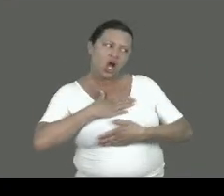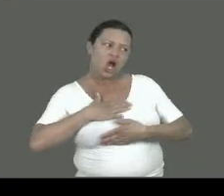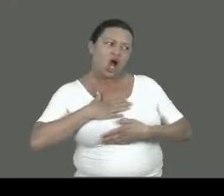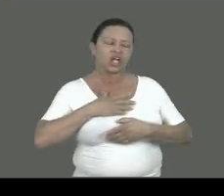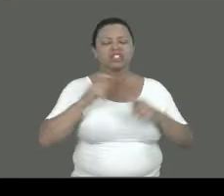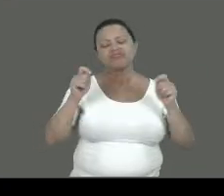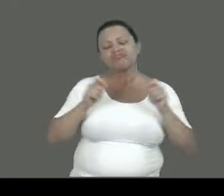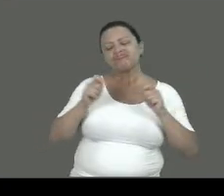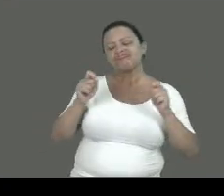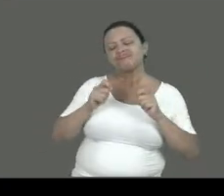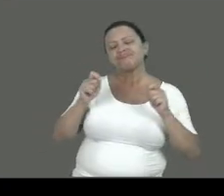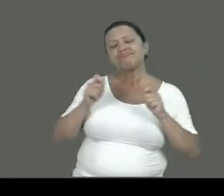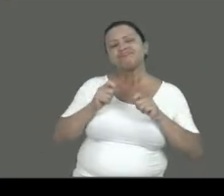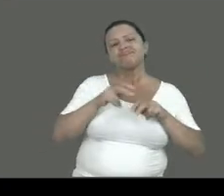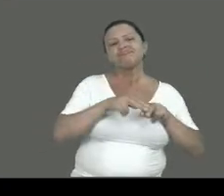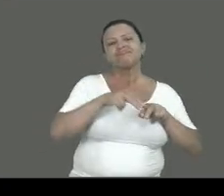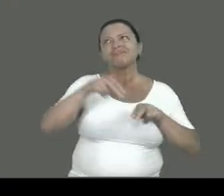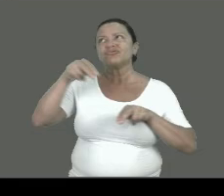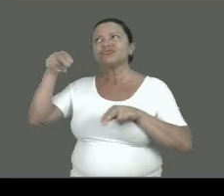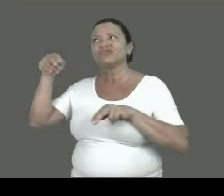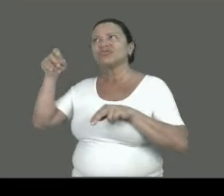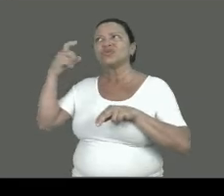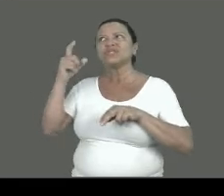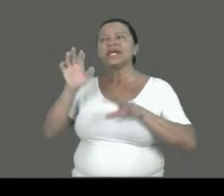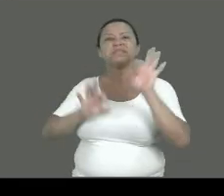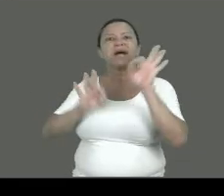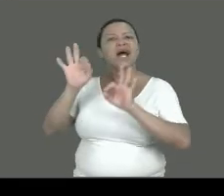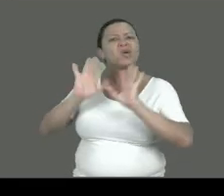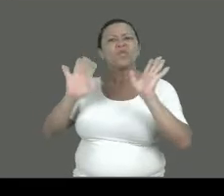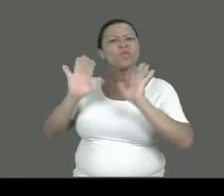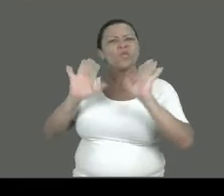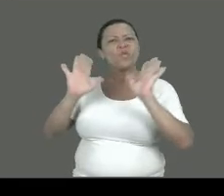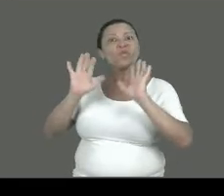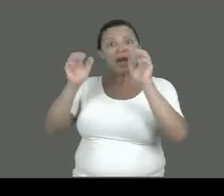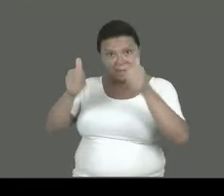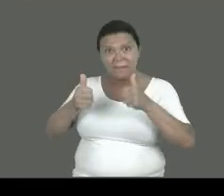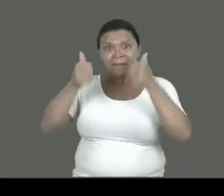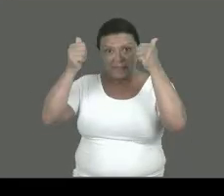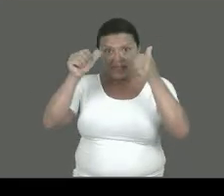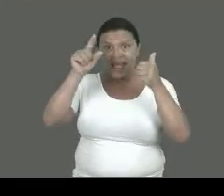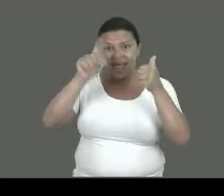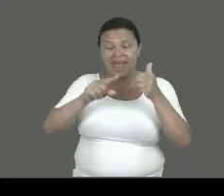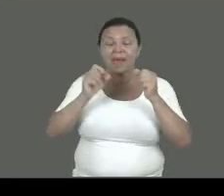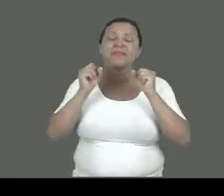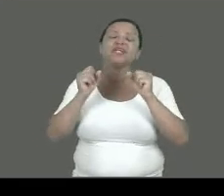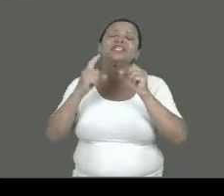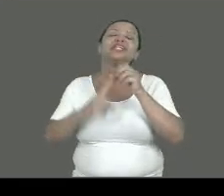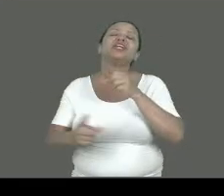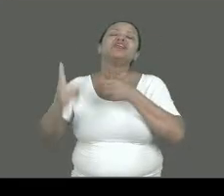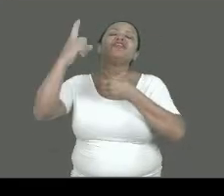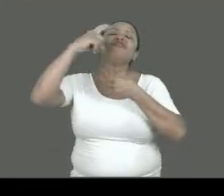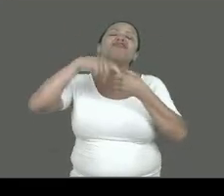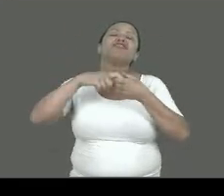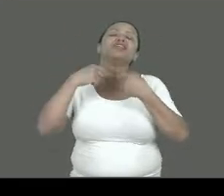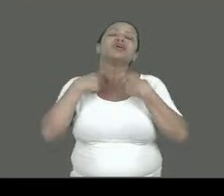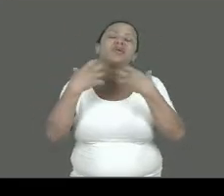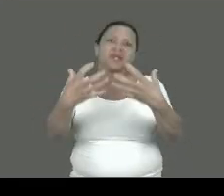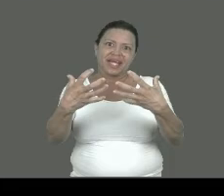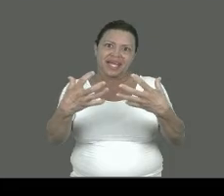poder partir sem ter planos. Melhor ainda é poder voltar quando